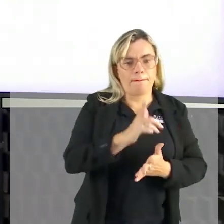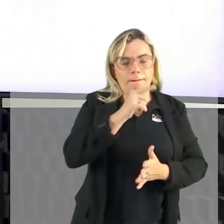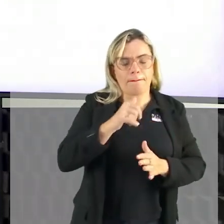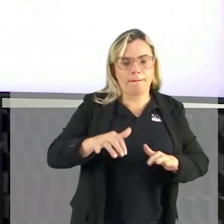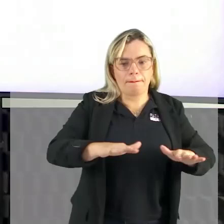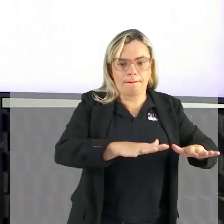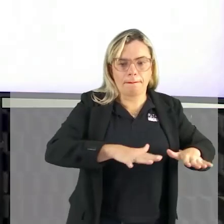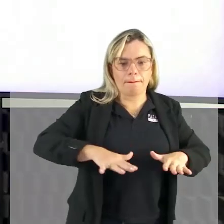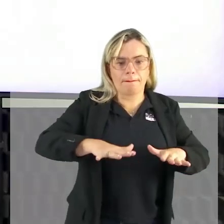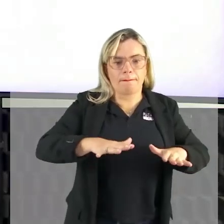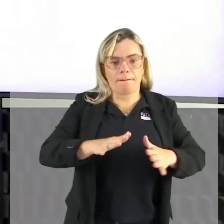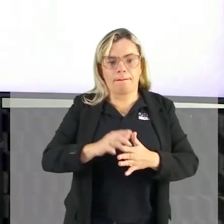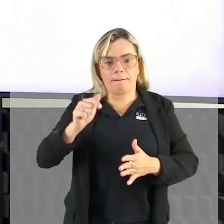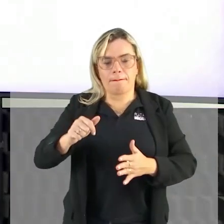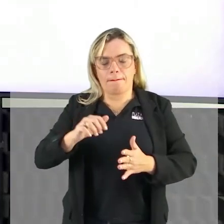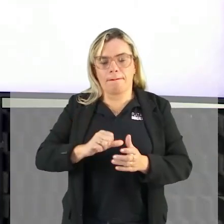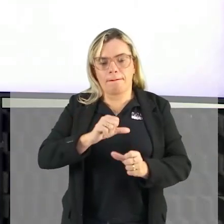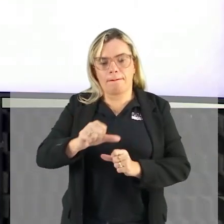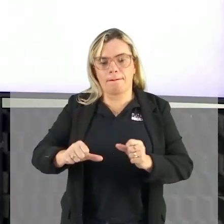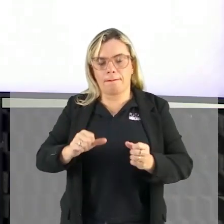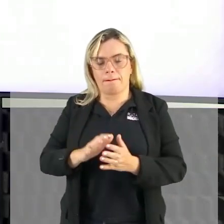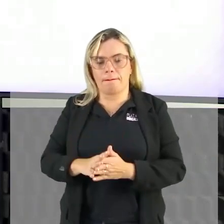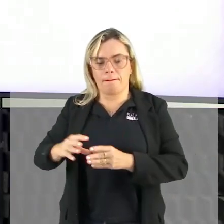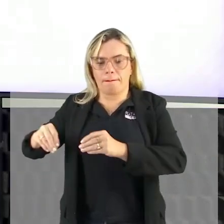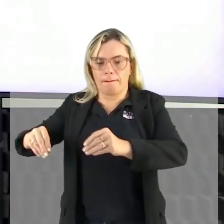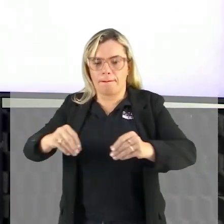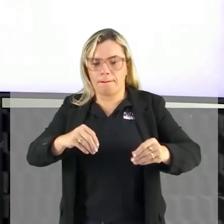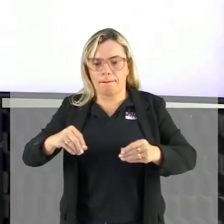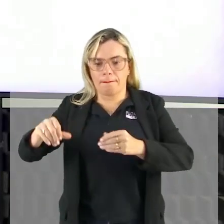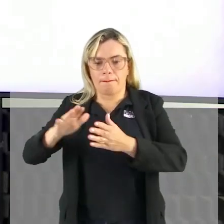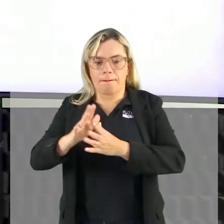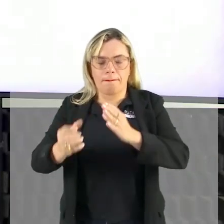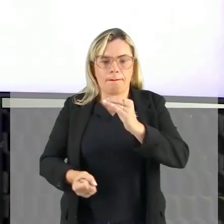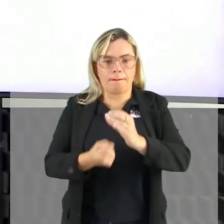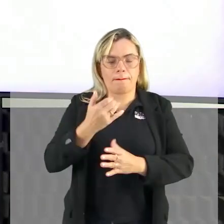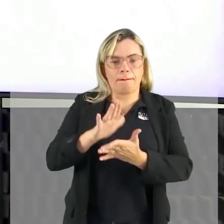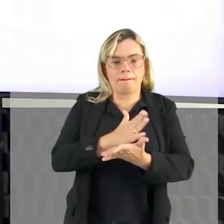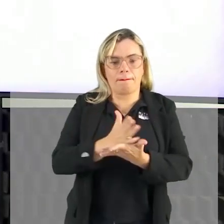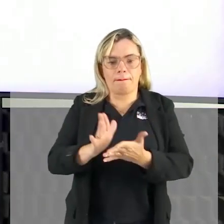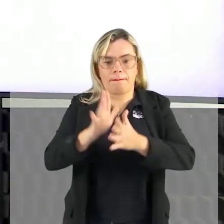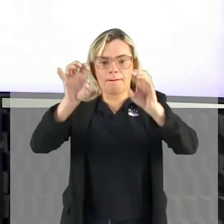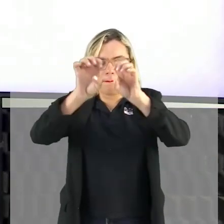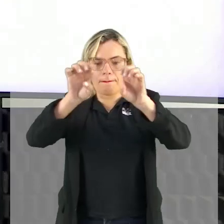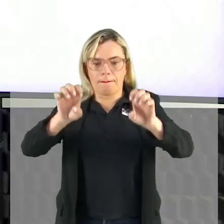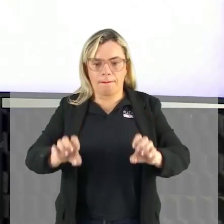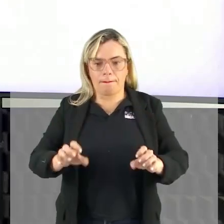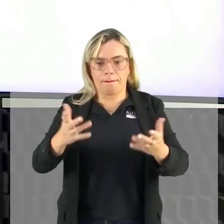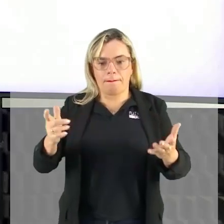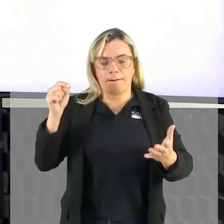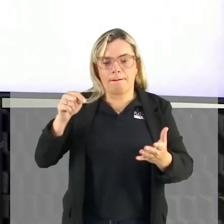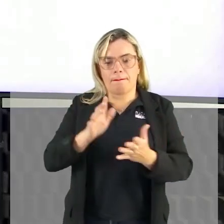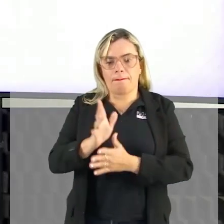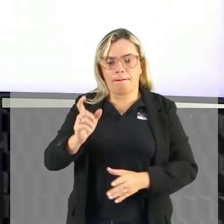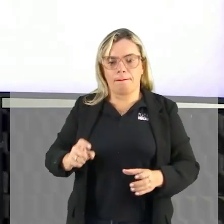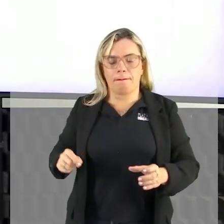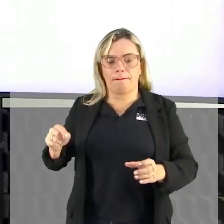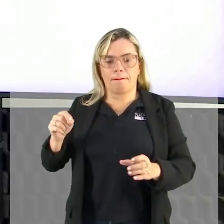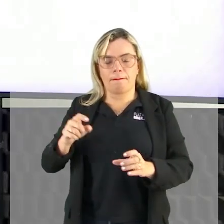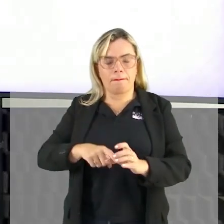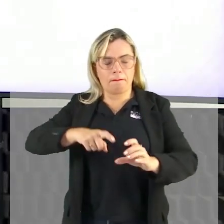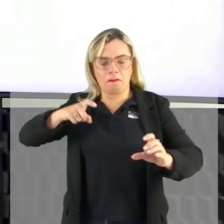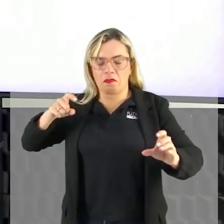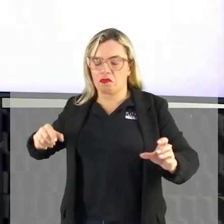aquático para o ambiente terrestre, graças ao surgimento de algumas estruturas que as tornam independentes da